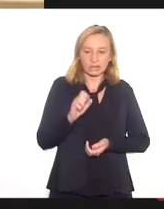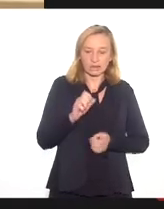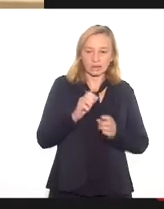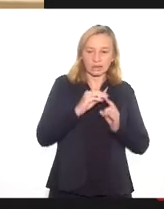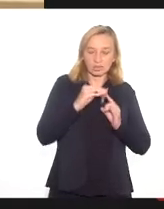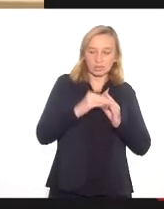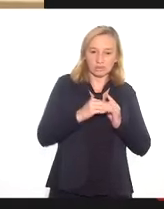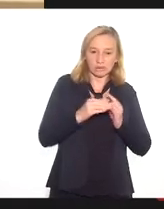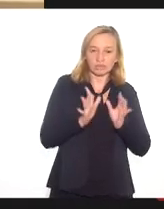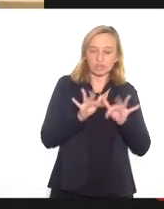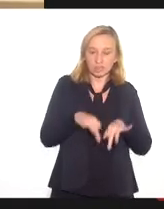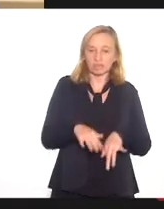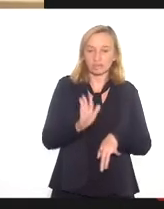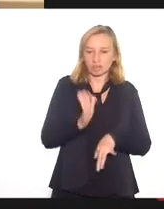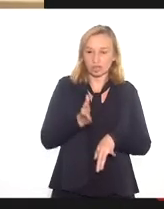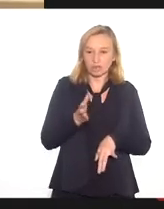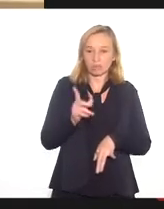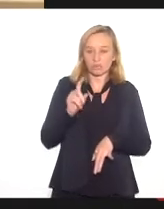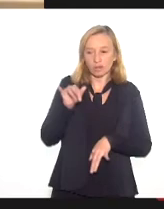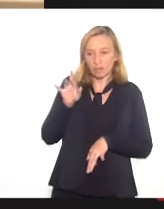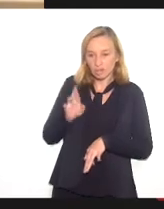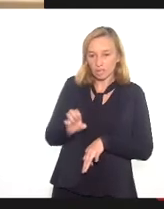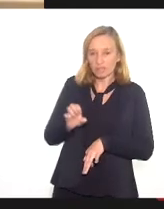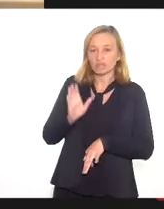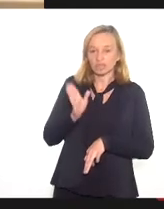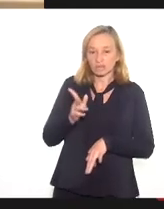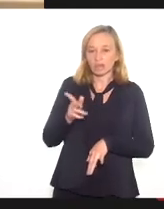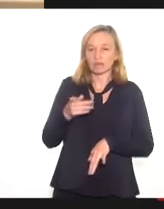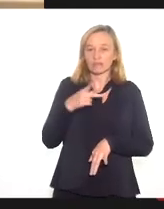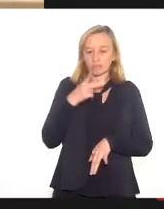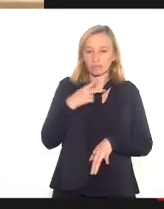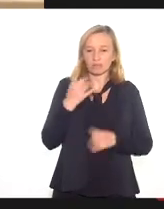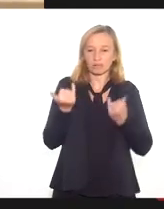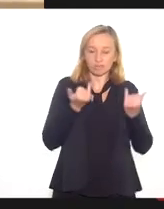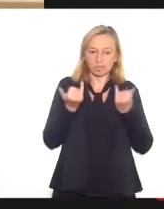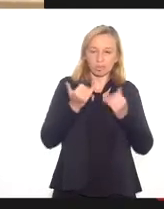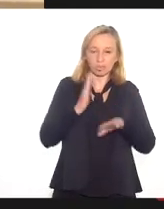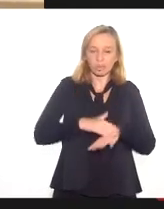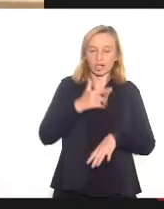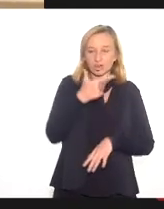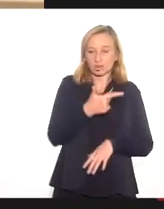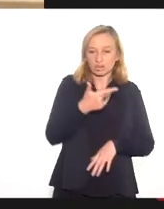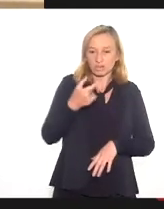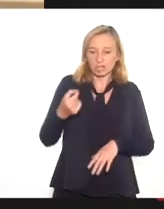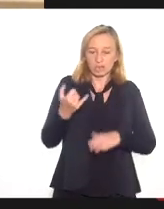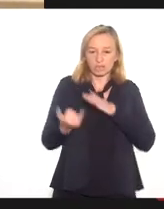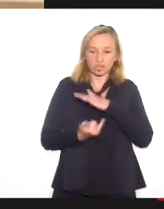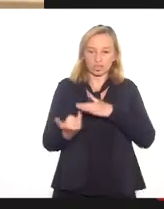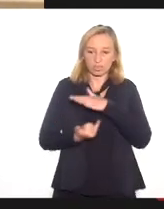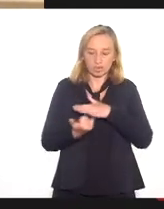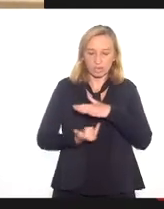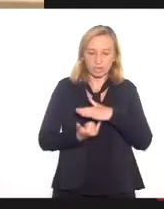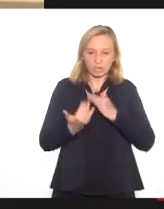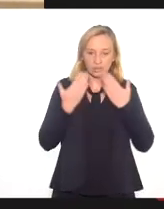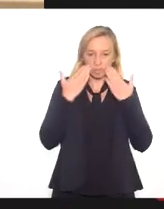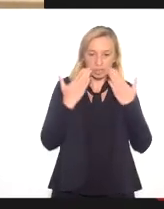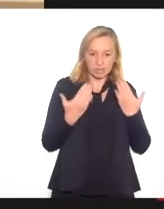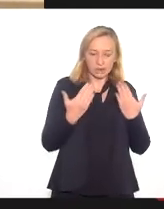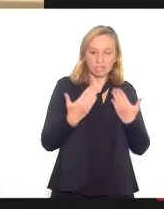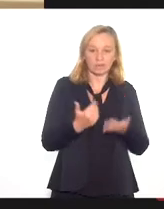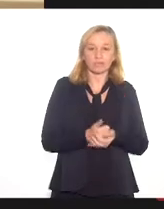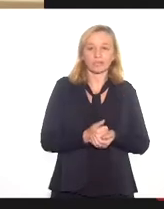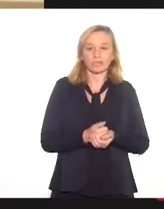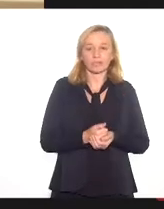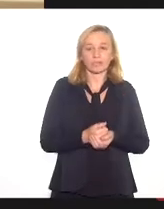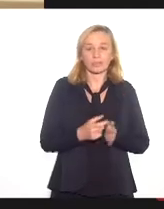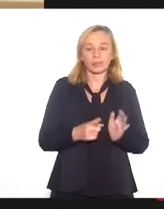encerrou e, como o Valcler já trouxe aqui o informe, mais de 200 instituições se apresentaram para ser